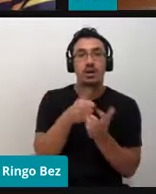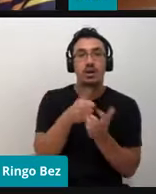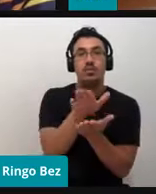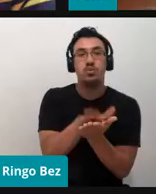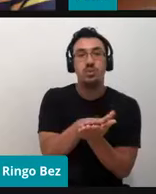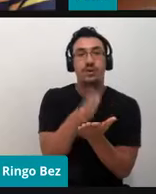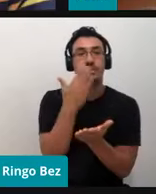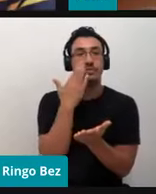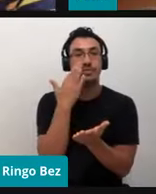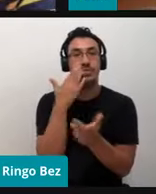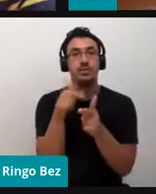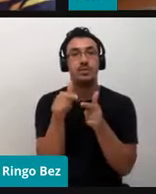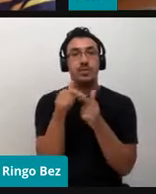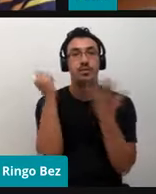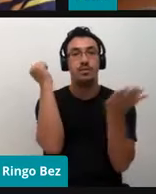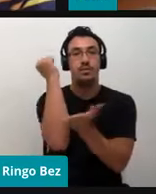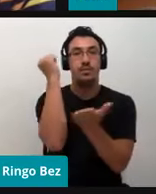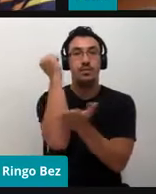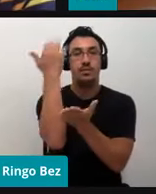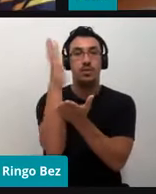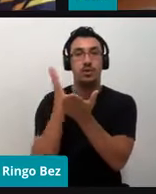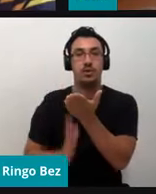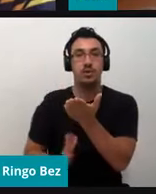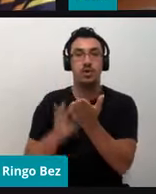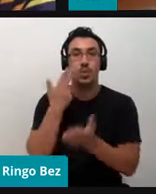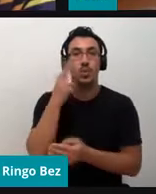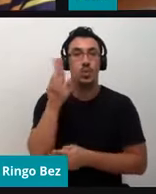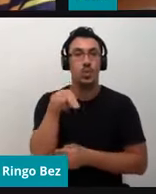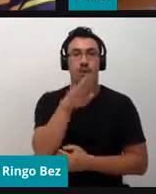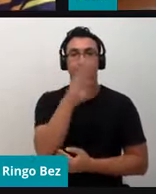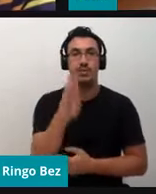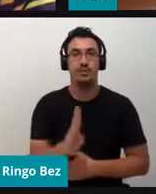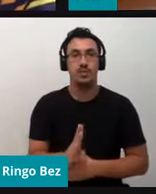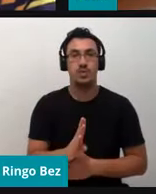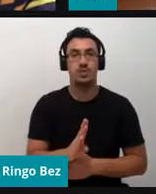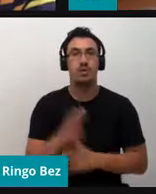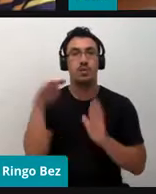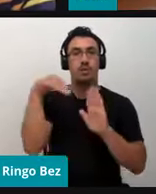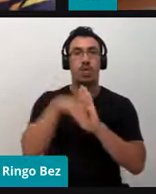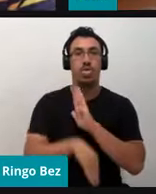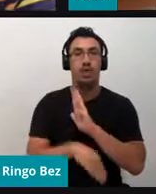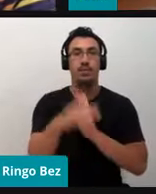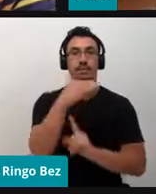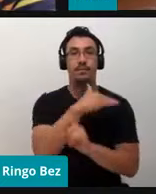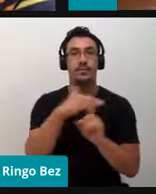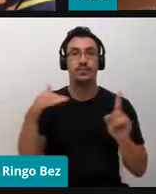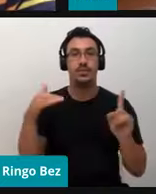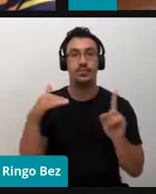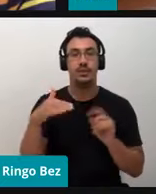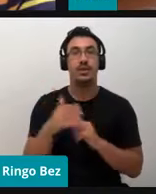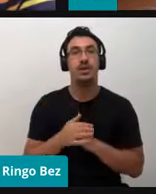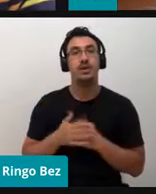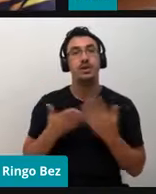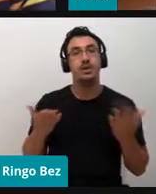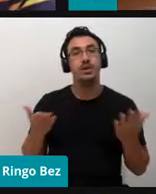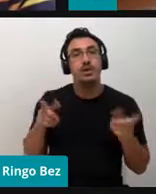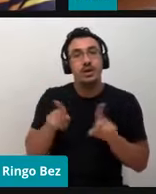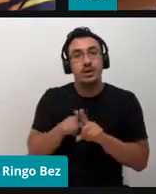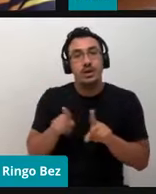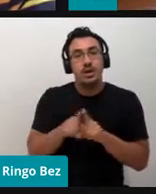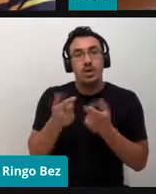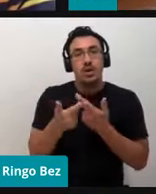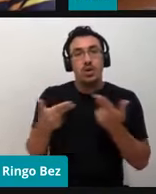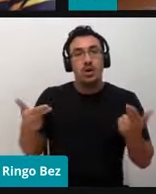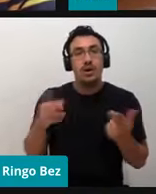por desmatamento é algo nunca visto no Brasil. Ela caiu pela metade. O número de operações da